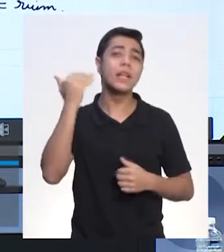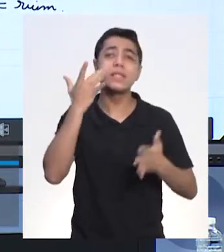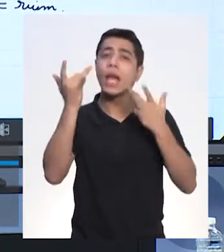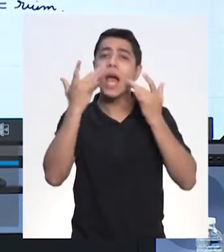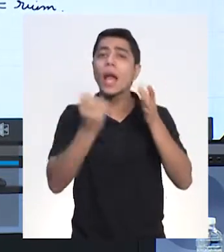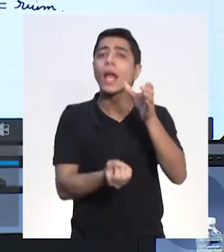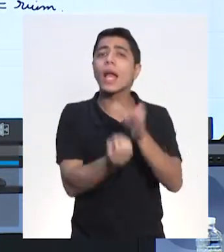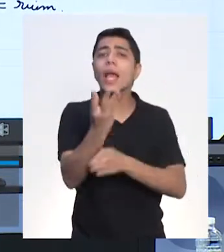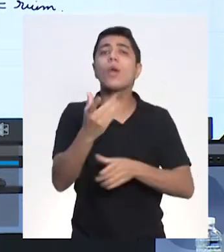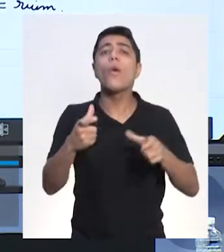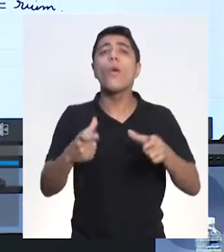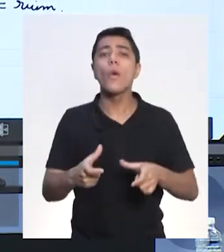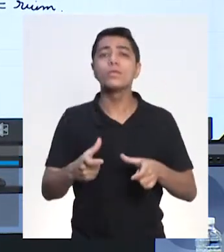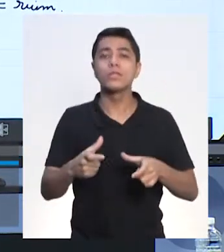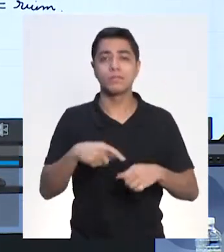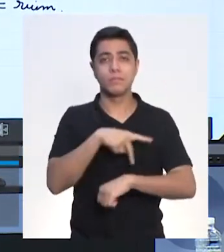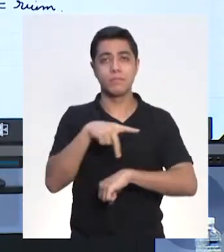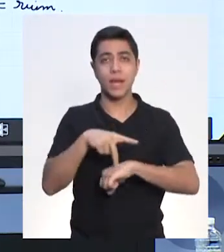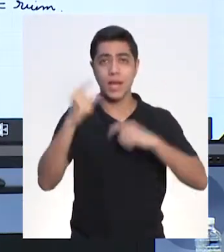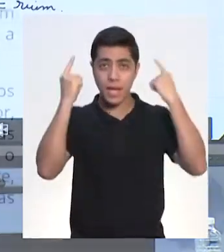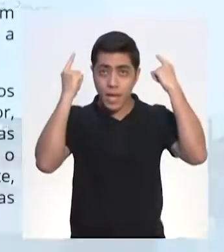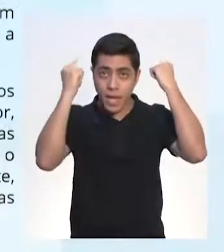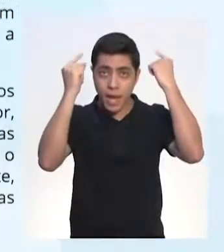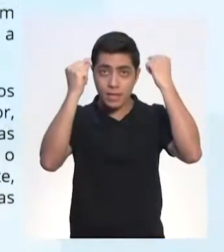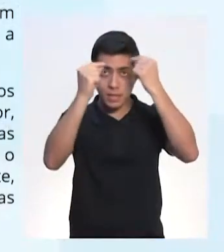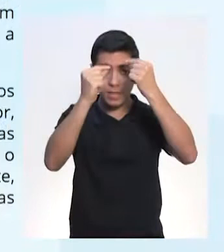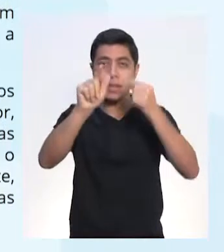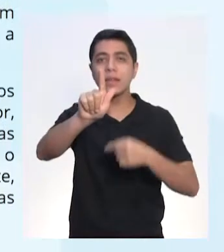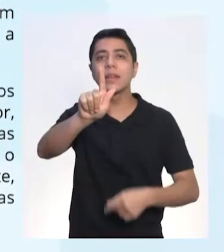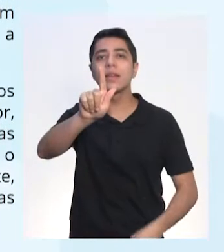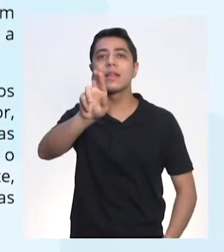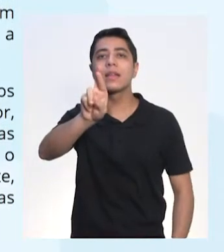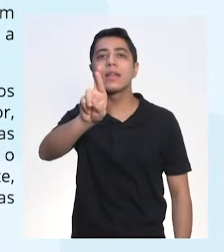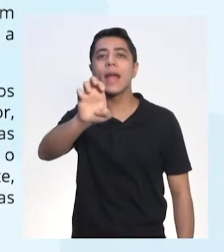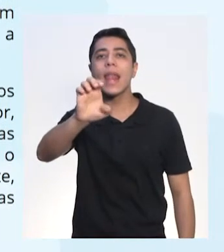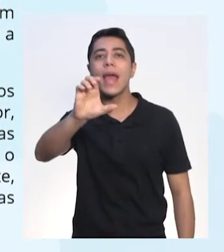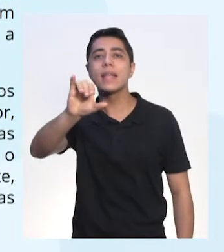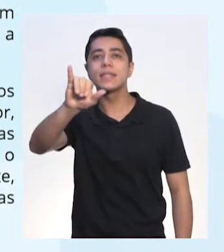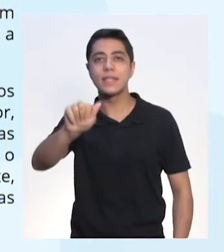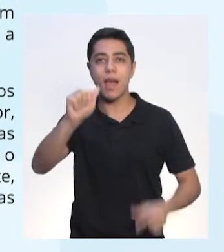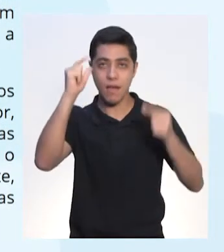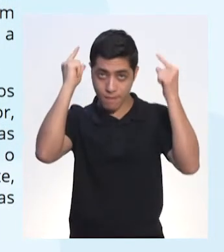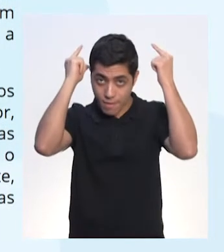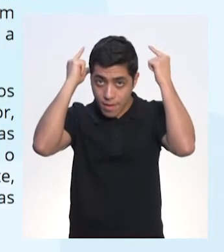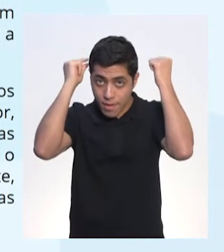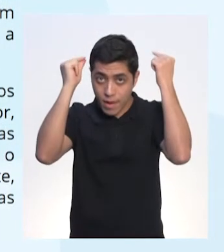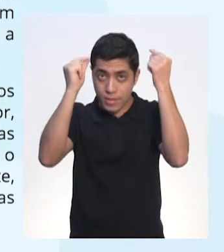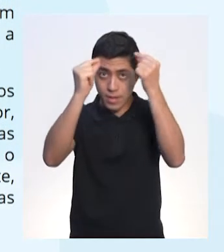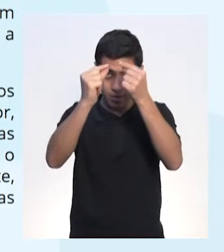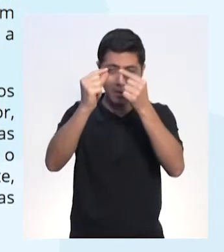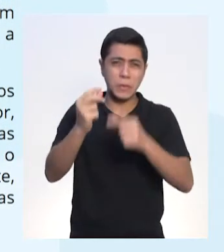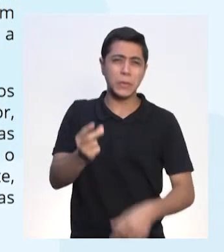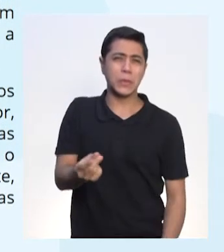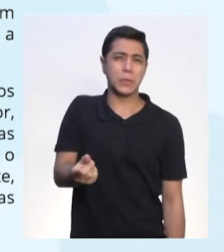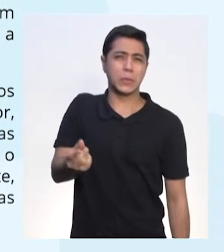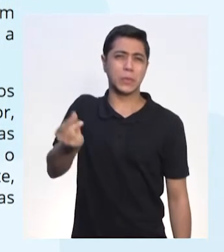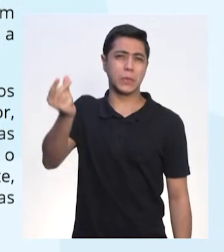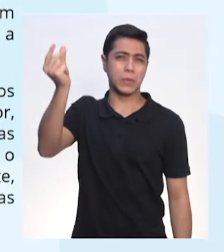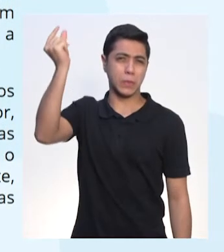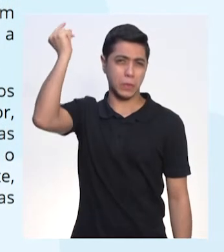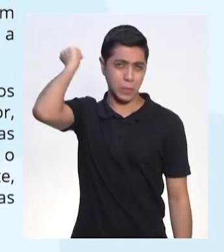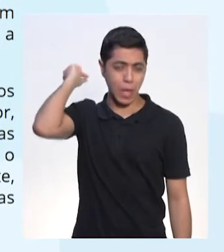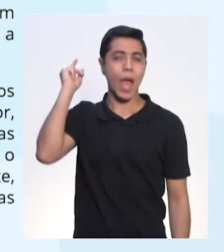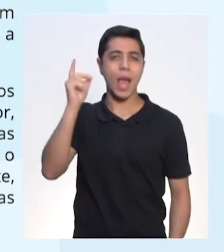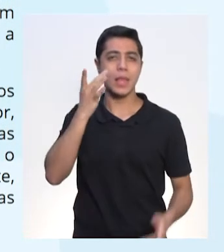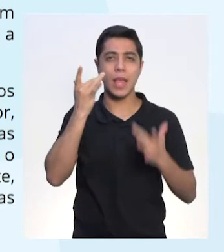forma de interpretar, né, textos, personagens, tá? Ou seja, o teatro ele faz um recorte, ela é uma arte que realiza um